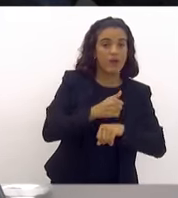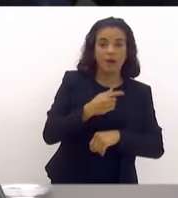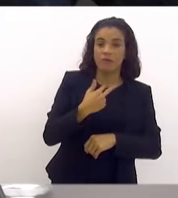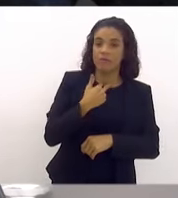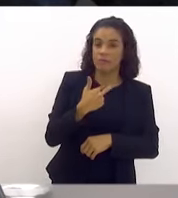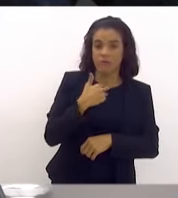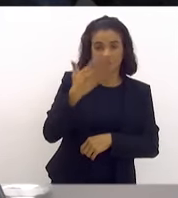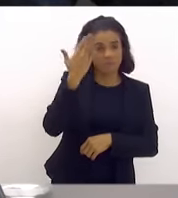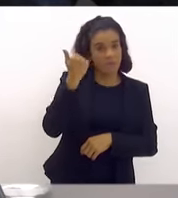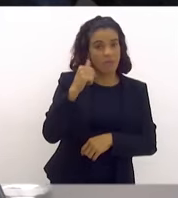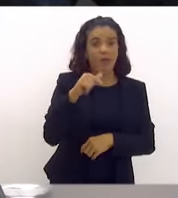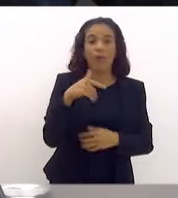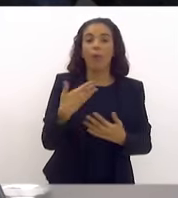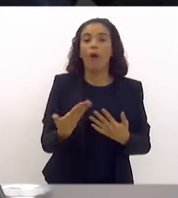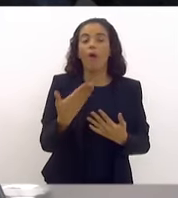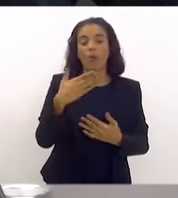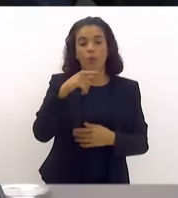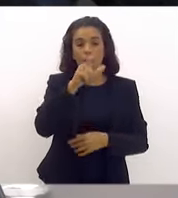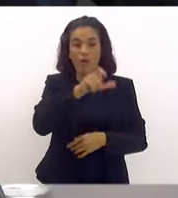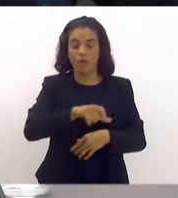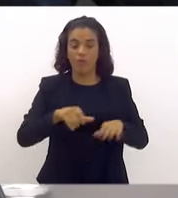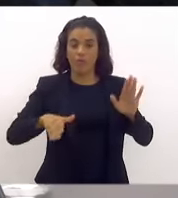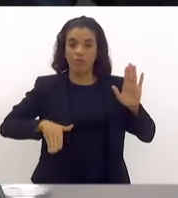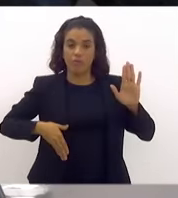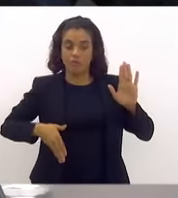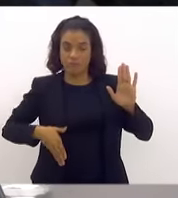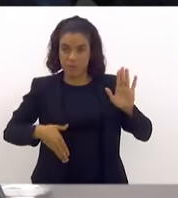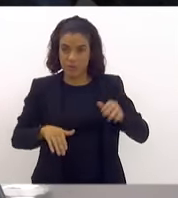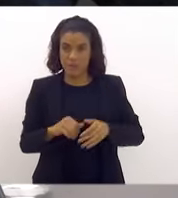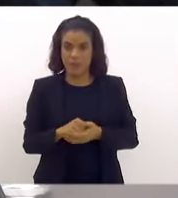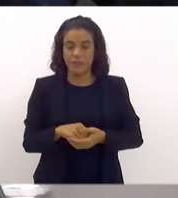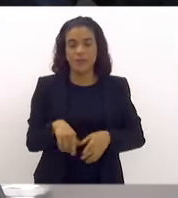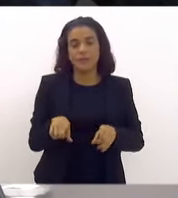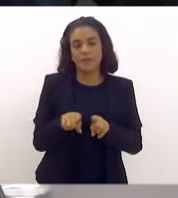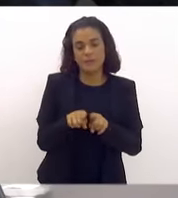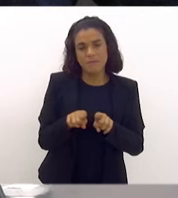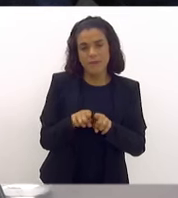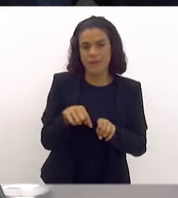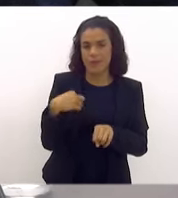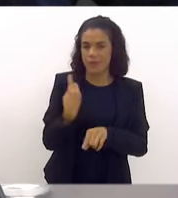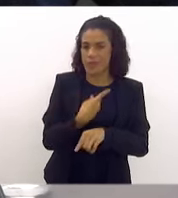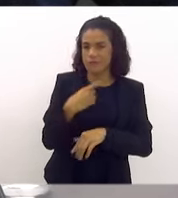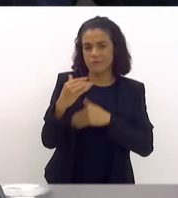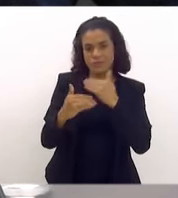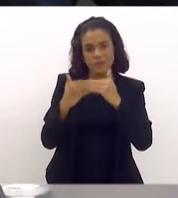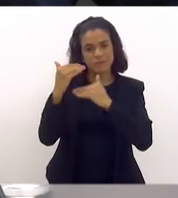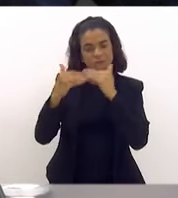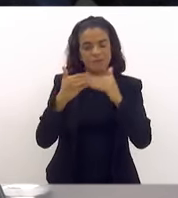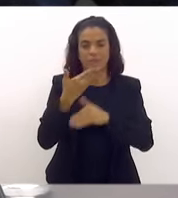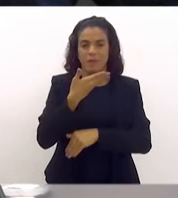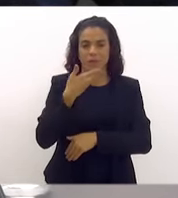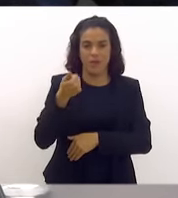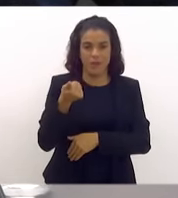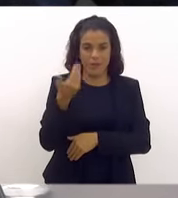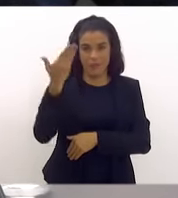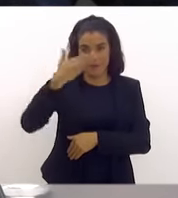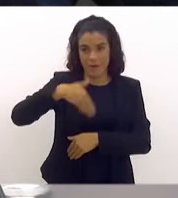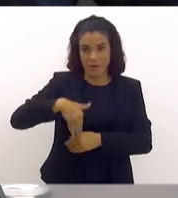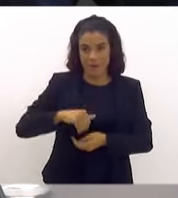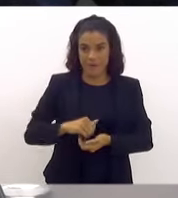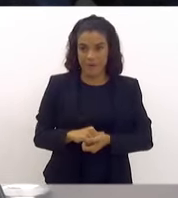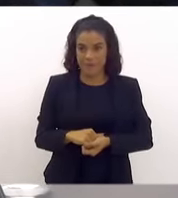nem a posição isso é é fundamental e certamente nós vamos evoluir para uma melhoria nesse meio de prova